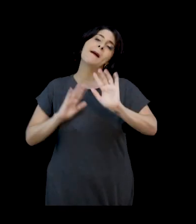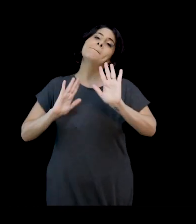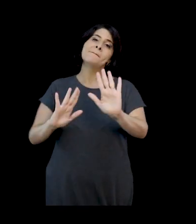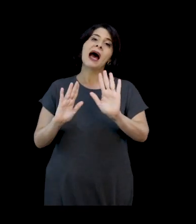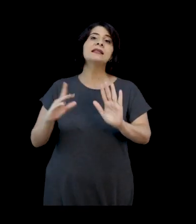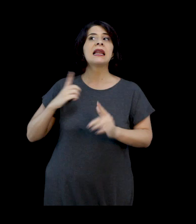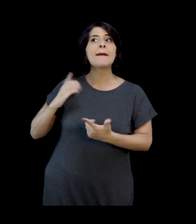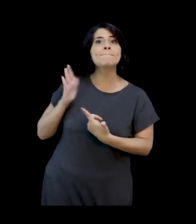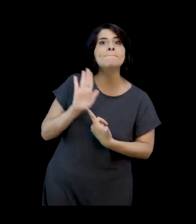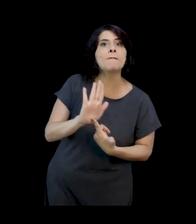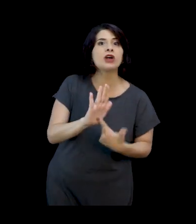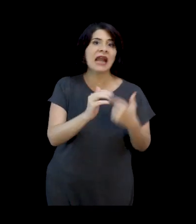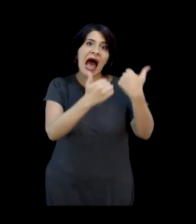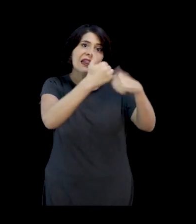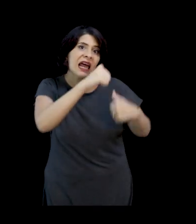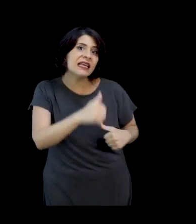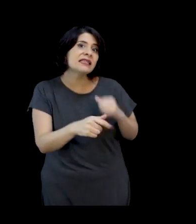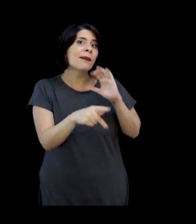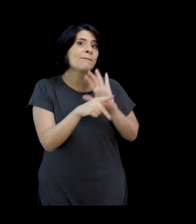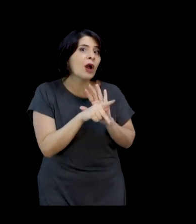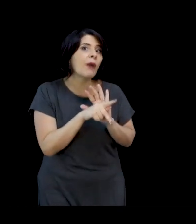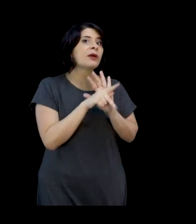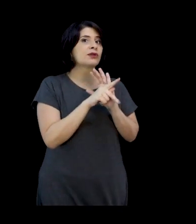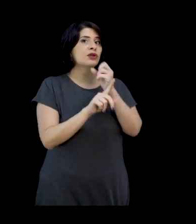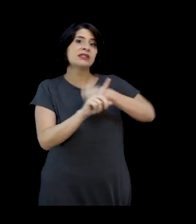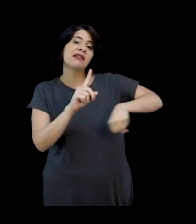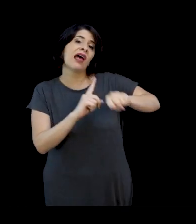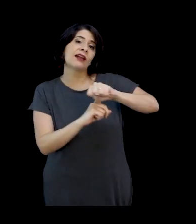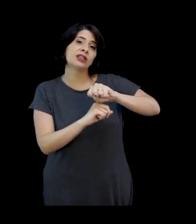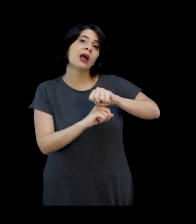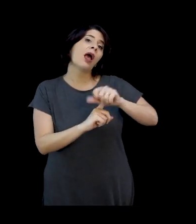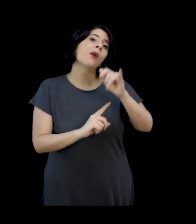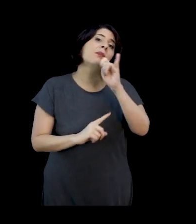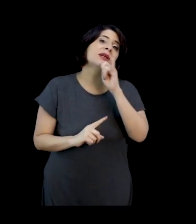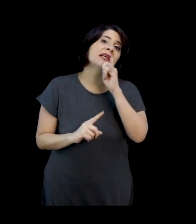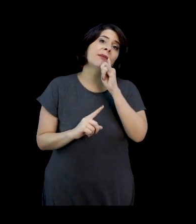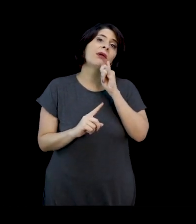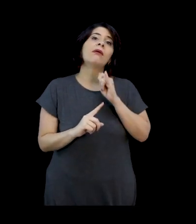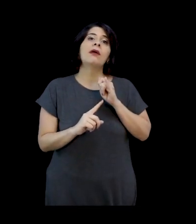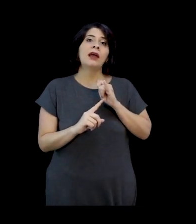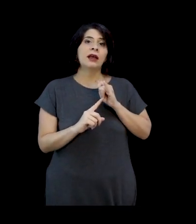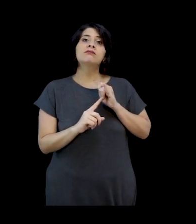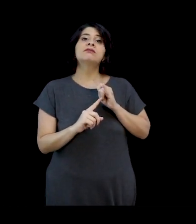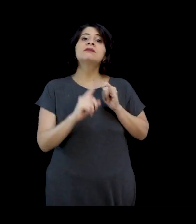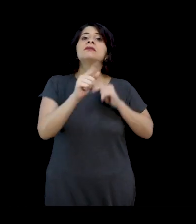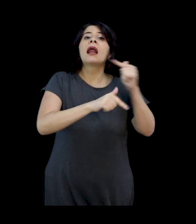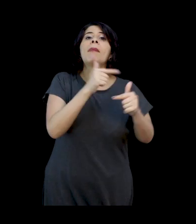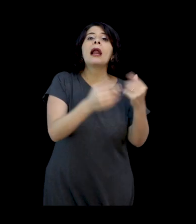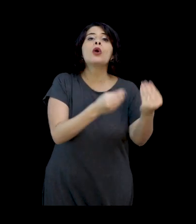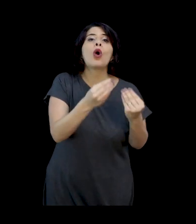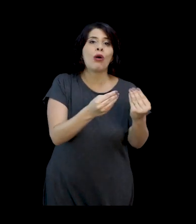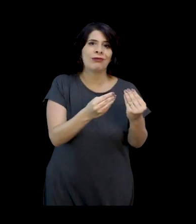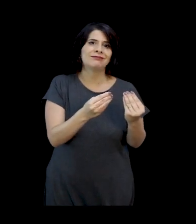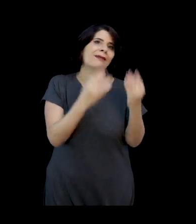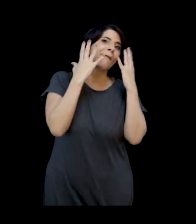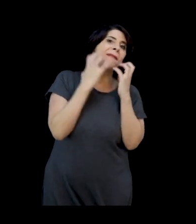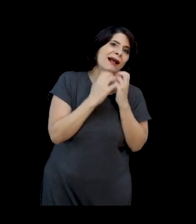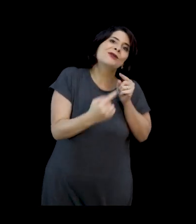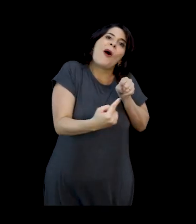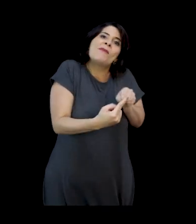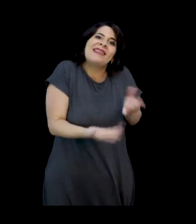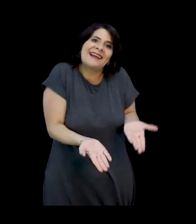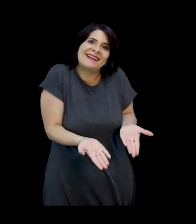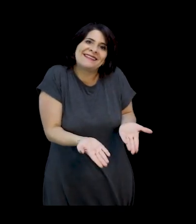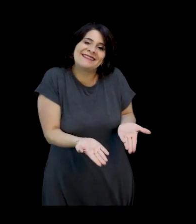analisa fenômenos que não são propriedade intelectual dos marxistas, porque fazem parte da nossa sociedade, como, por exemplo, especialização e divisão do trabalho. A gente